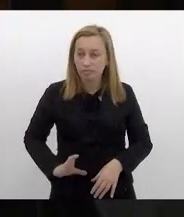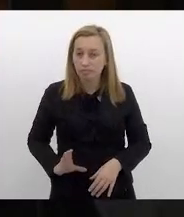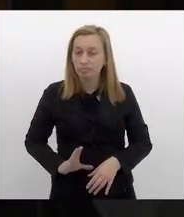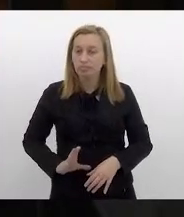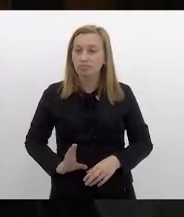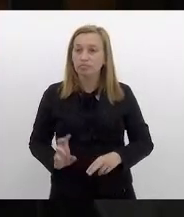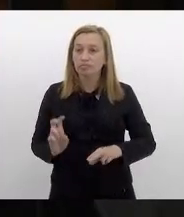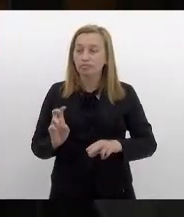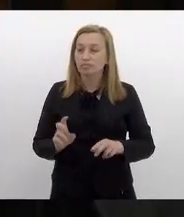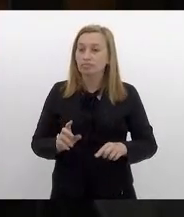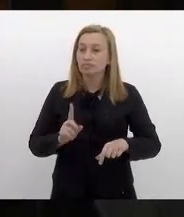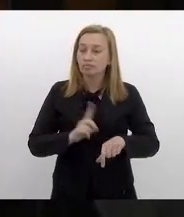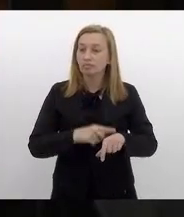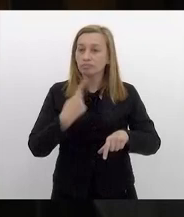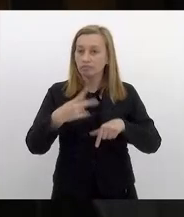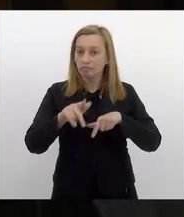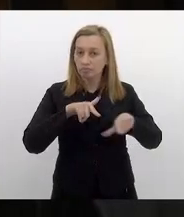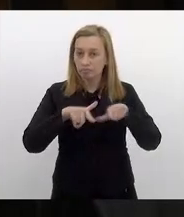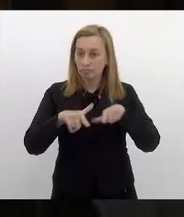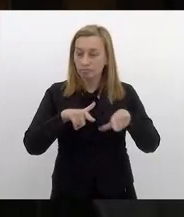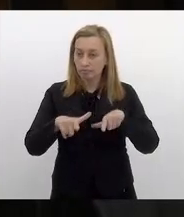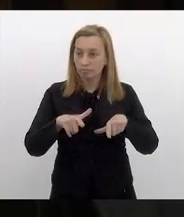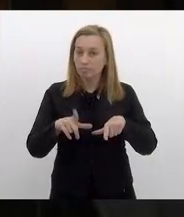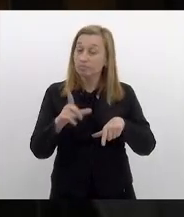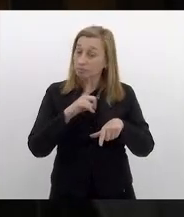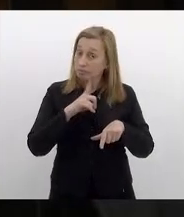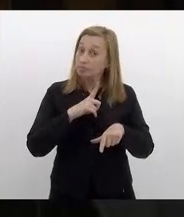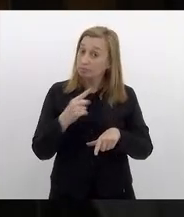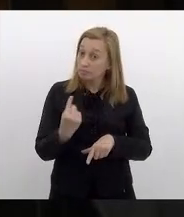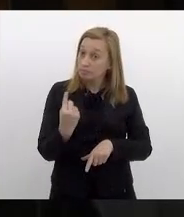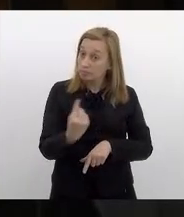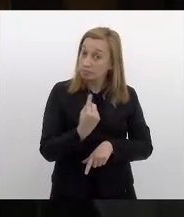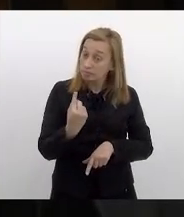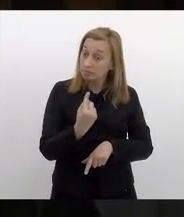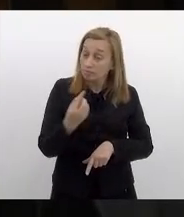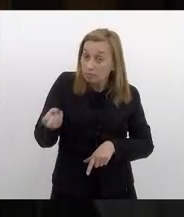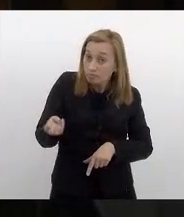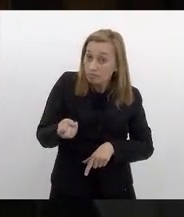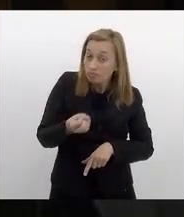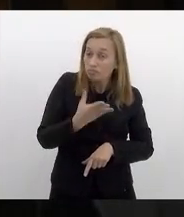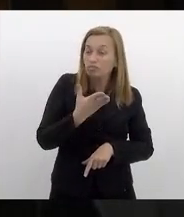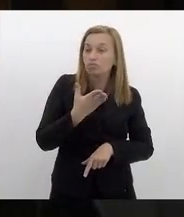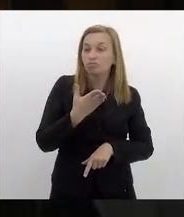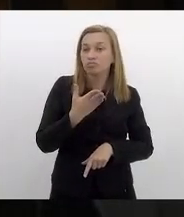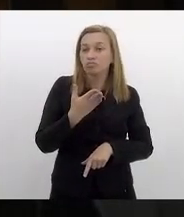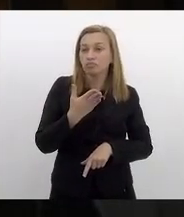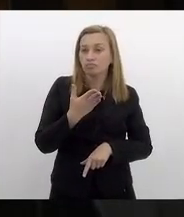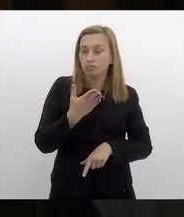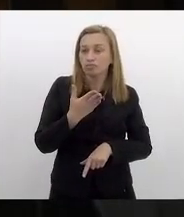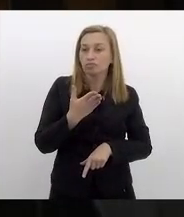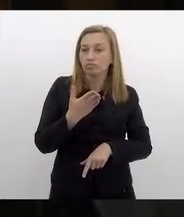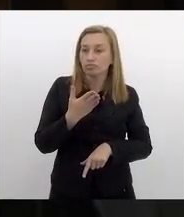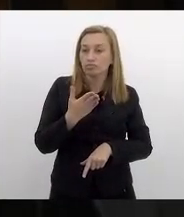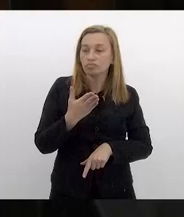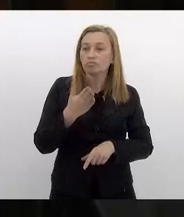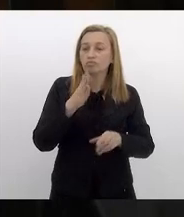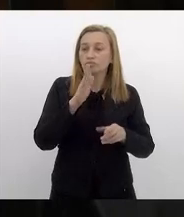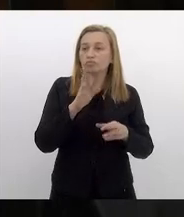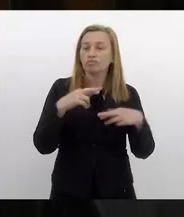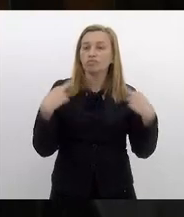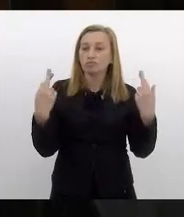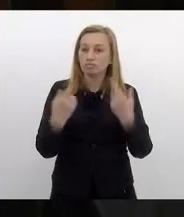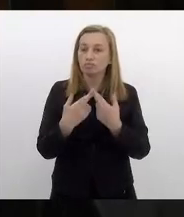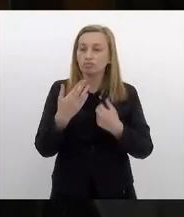sessão agora há pouco, de que nós teremos nova rodada, Flávio, nova rodada de audiência